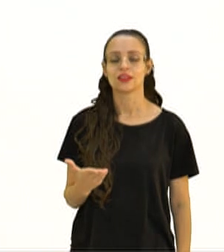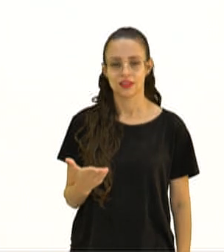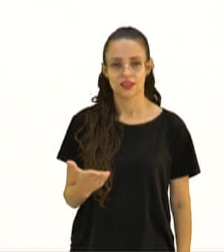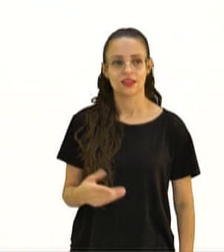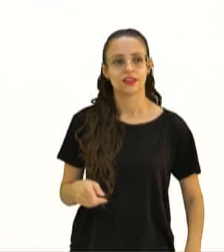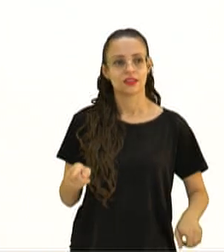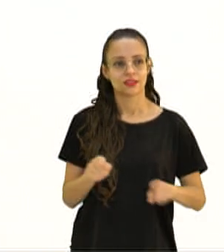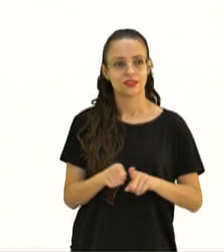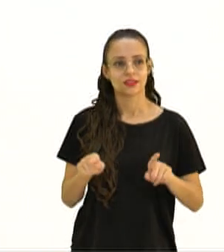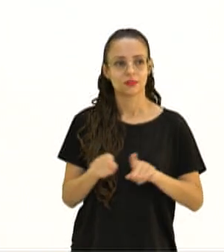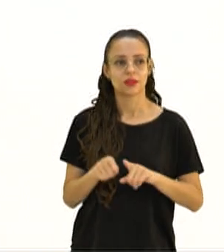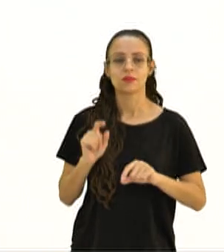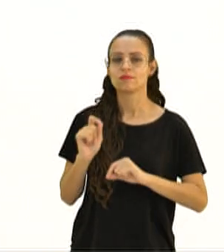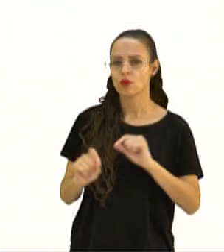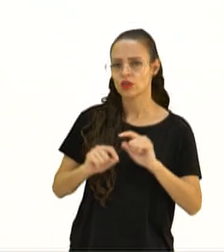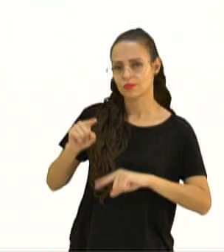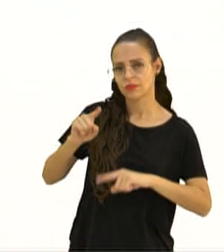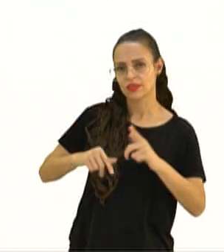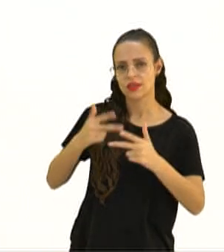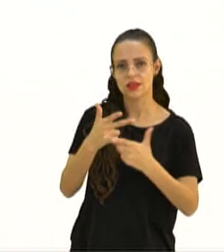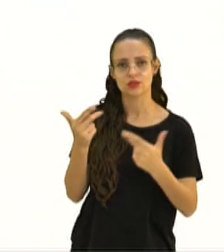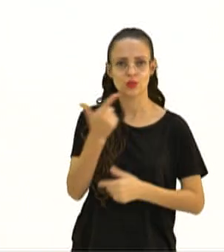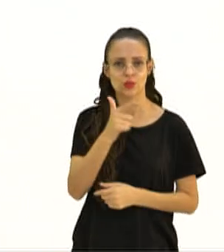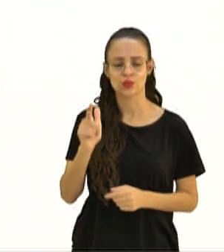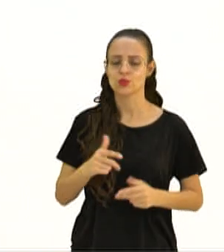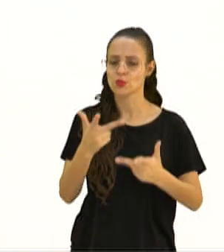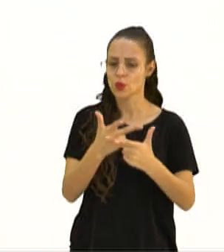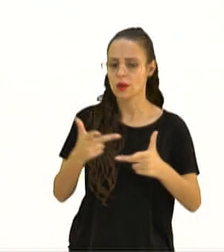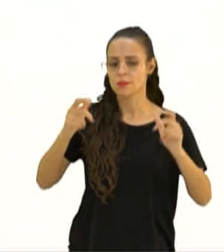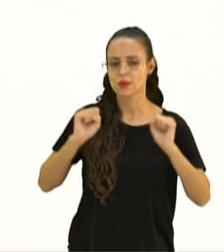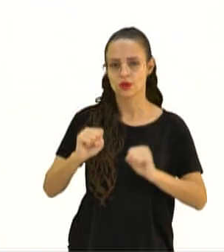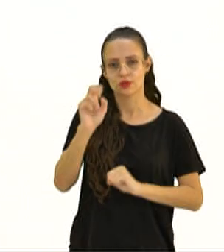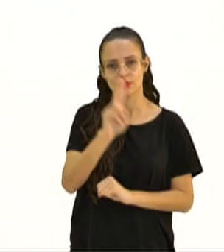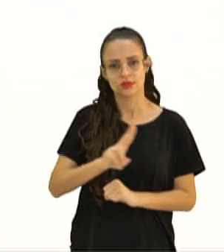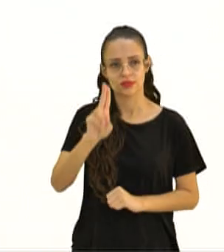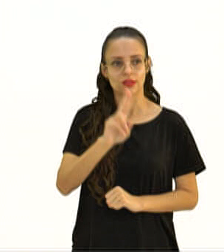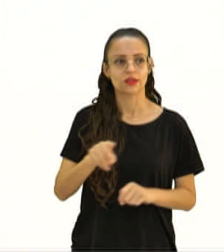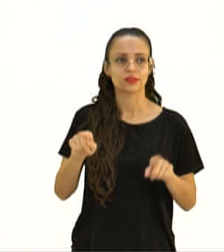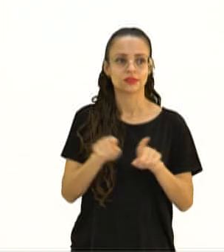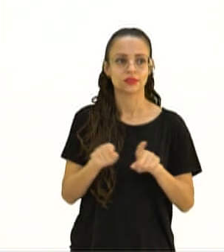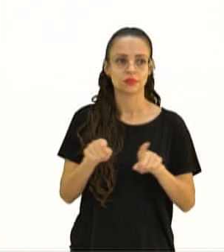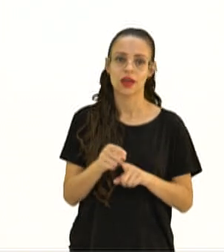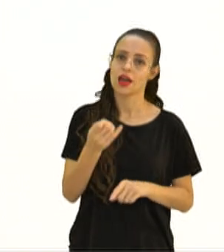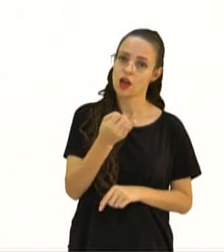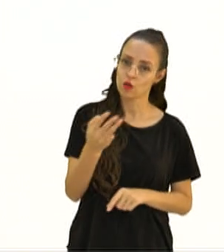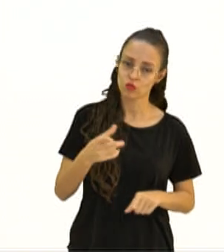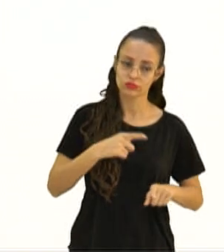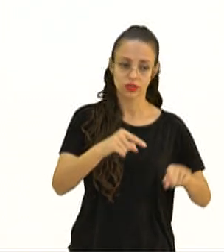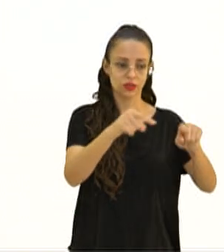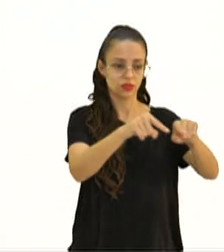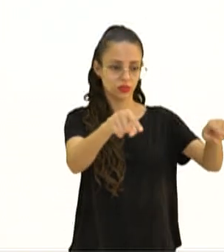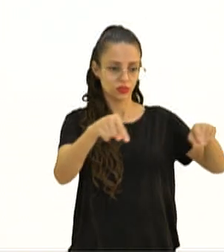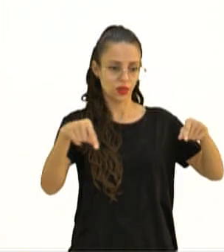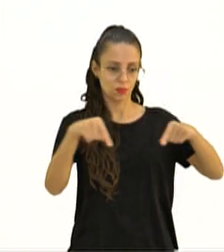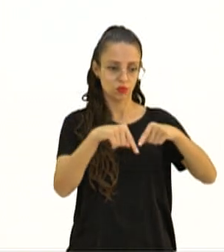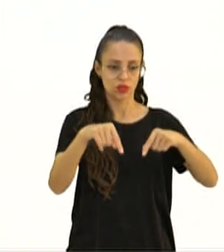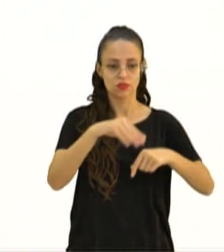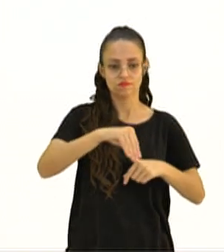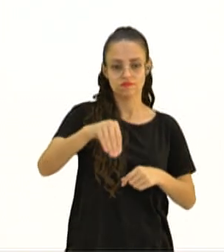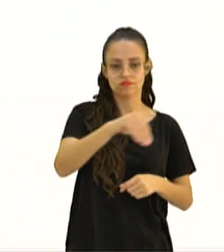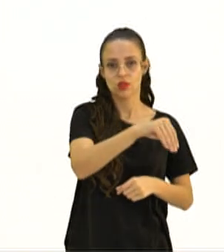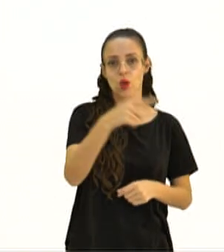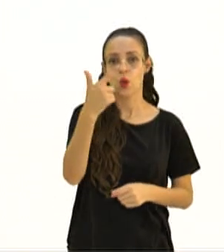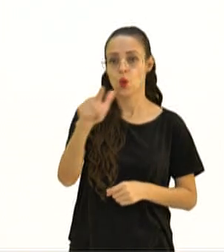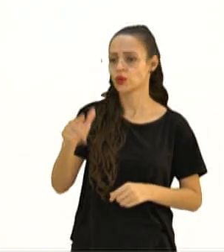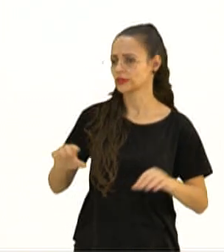e de anotações que os jogadores devem estar fazendo também, de soluções, né? Então, existem alguns que têm tabuleiro, outros também podem estar